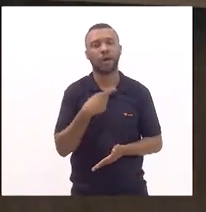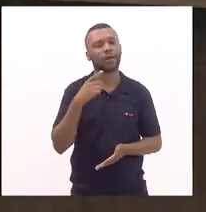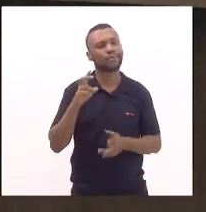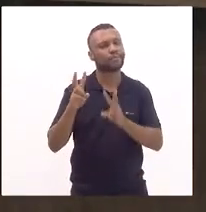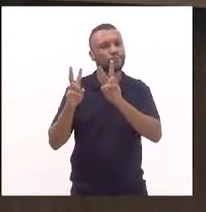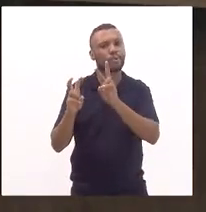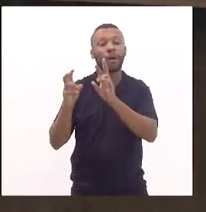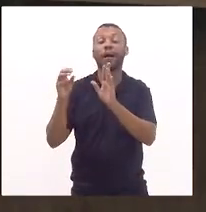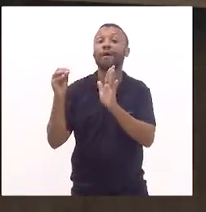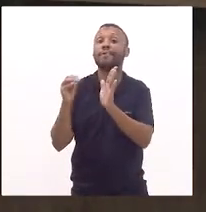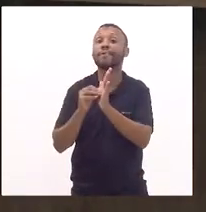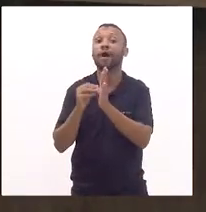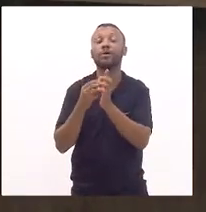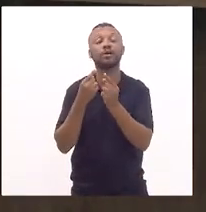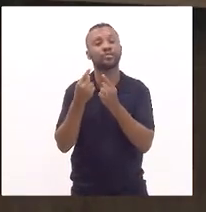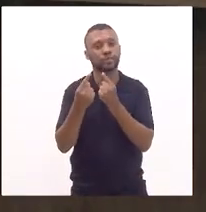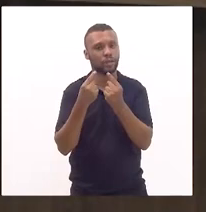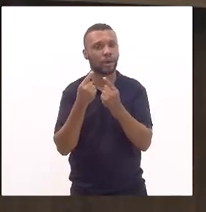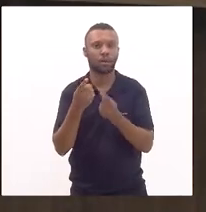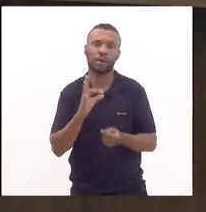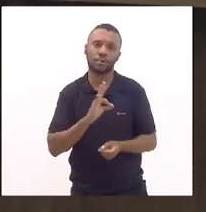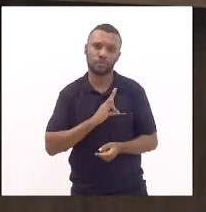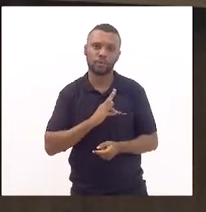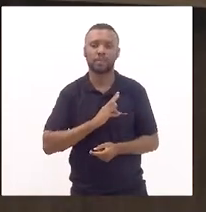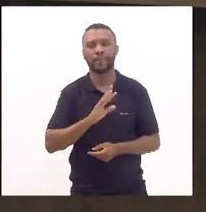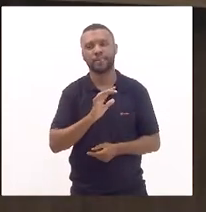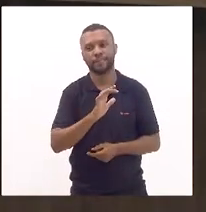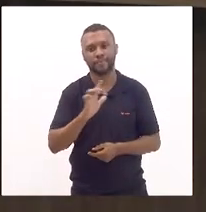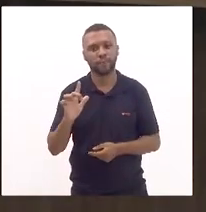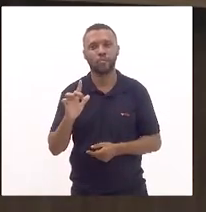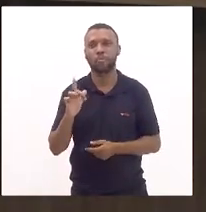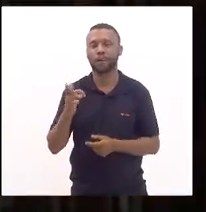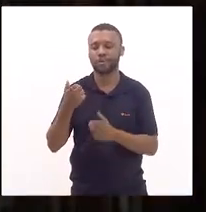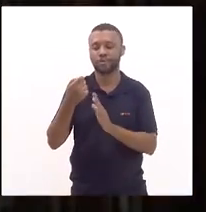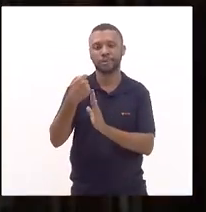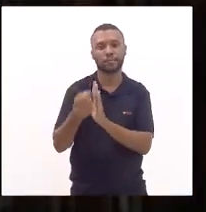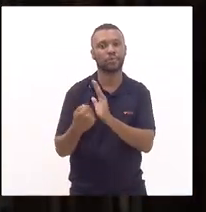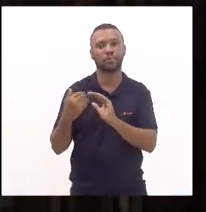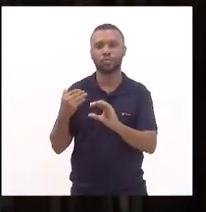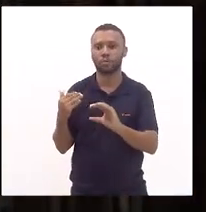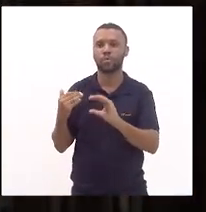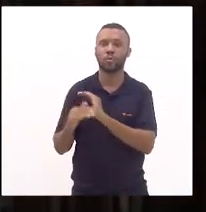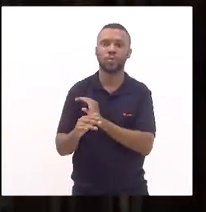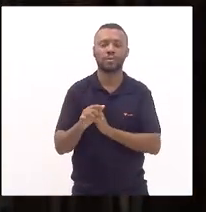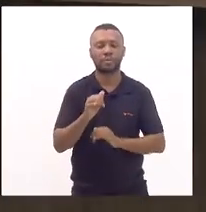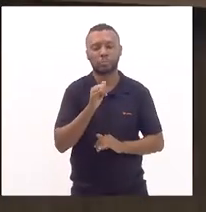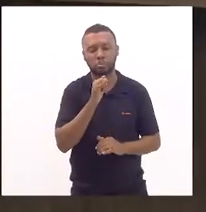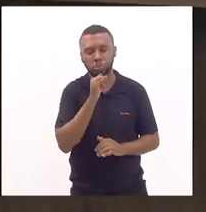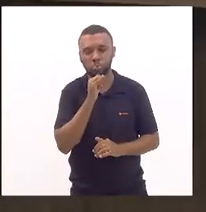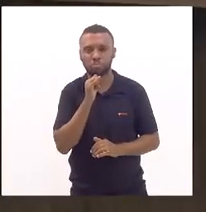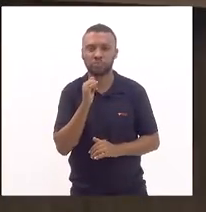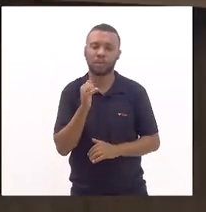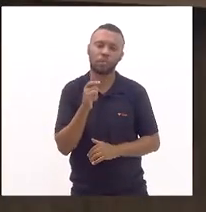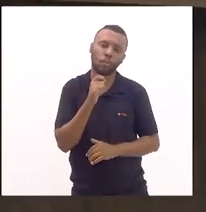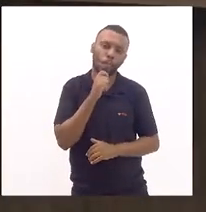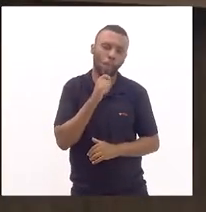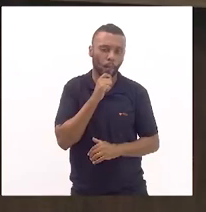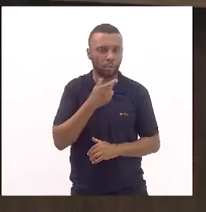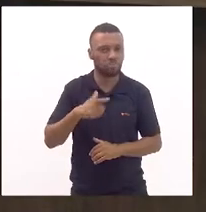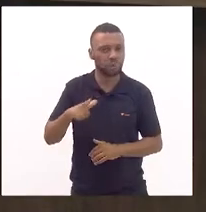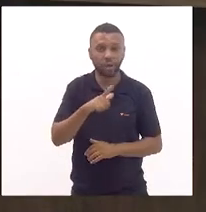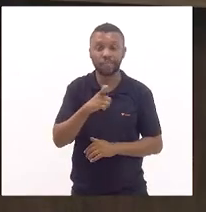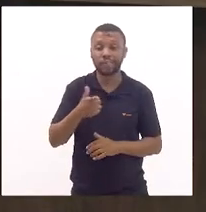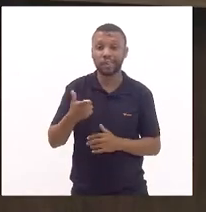à falta de diálogo que a Polícia Civil, ao mandar esse novo texto, infelizmente não fez com